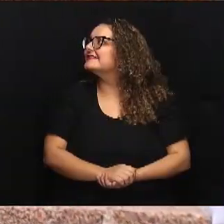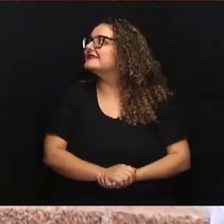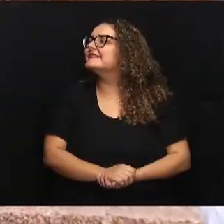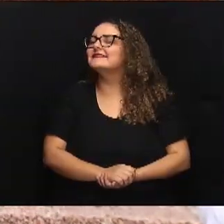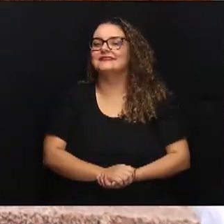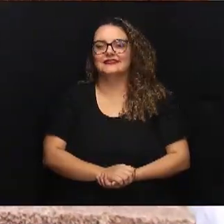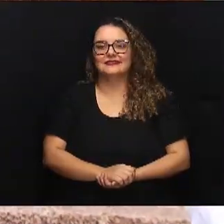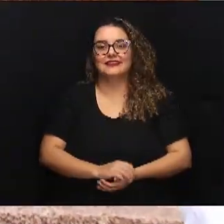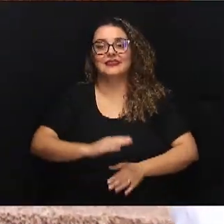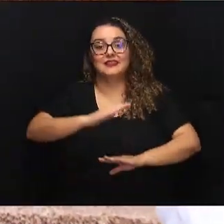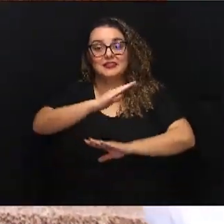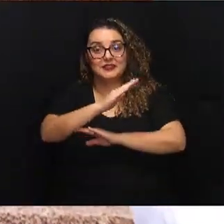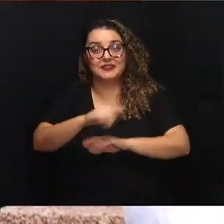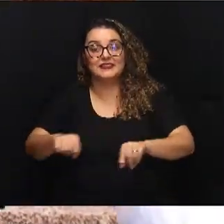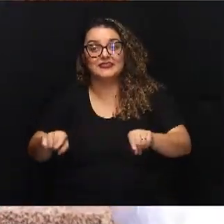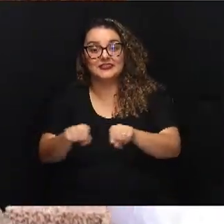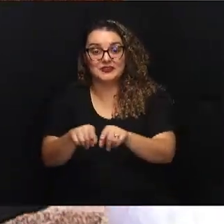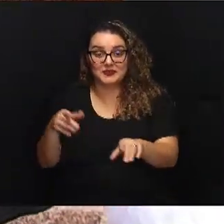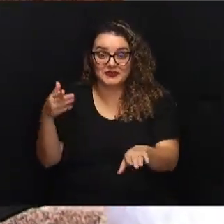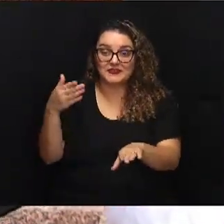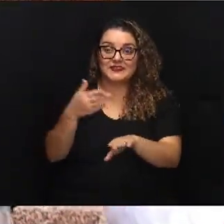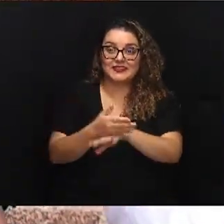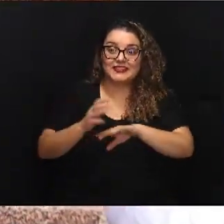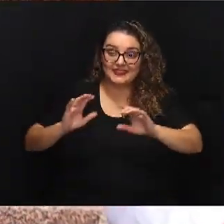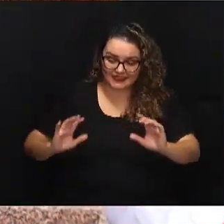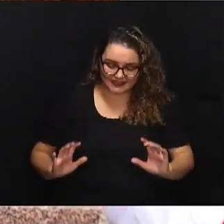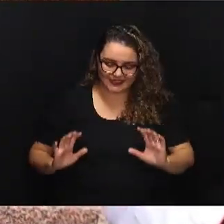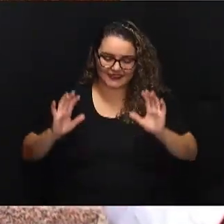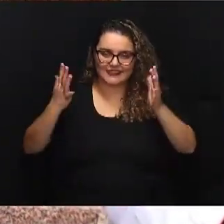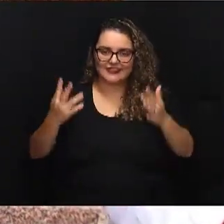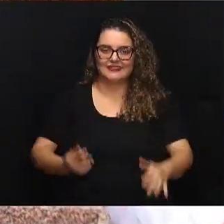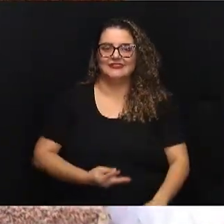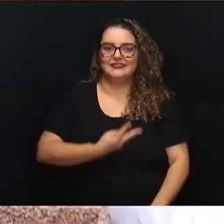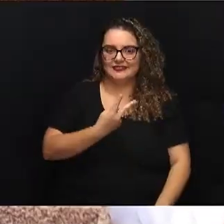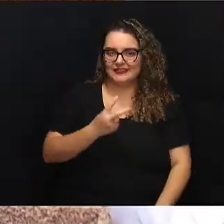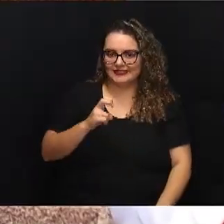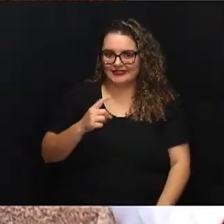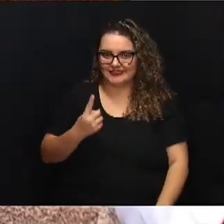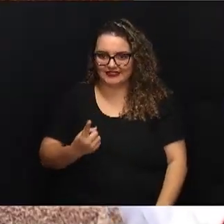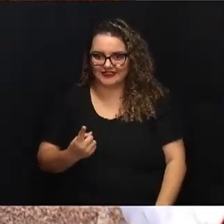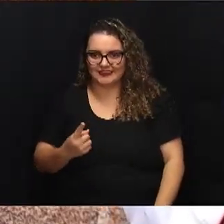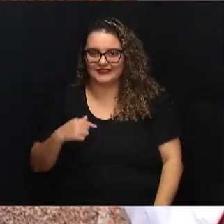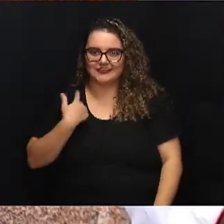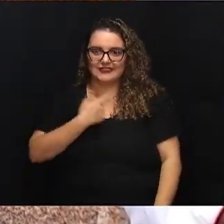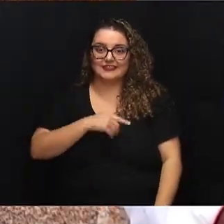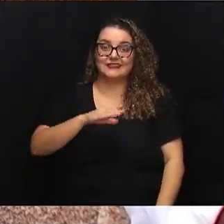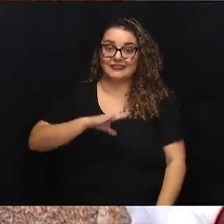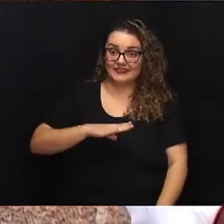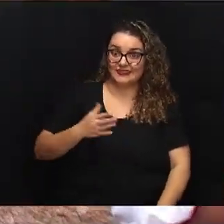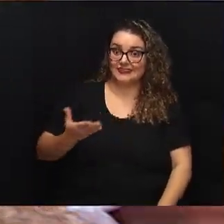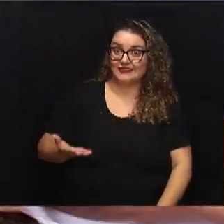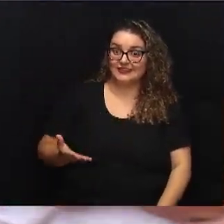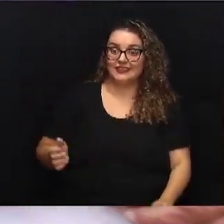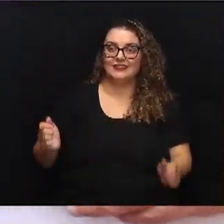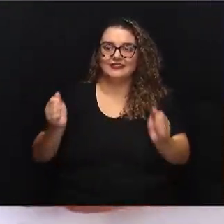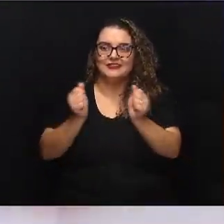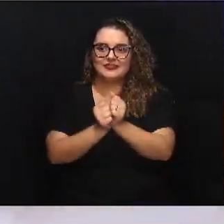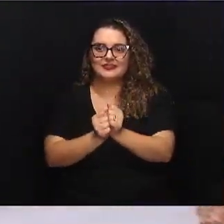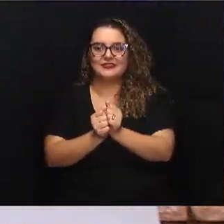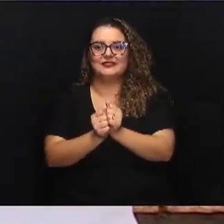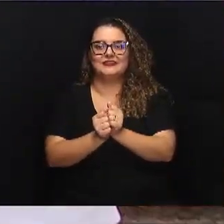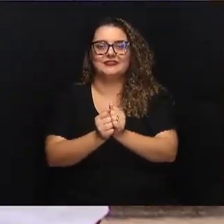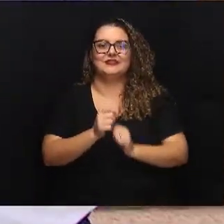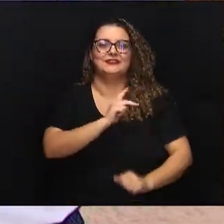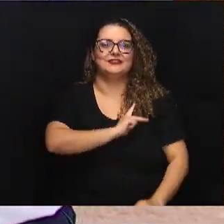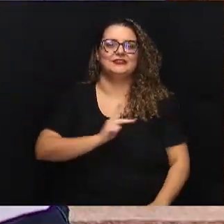E a Câmara também participa dessa festa dos 251 anos da nossa cidade. Estou aqui ao lado com o